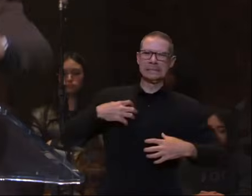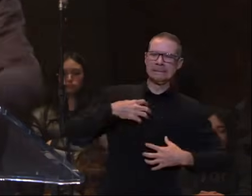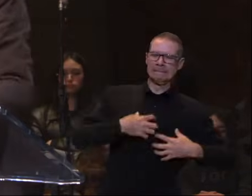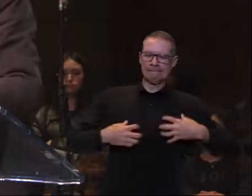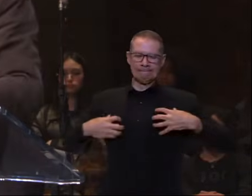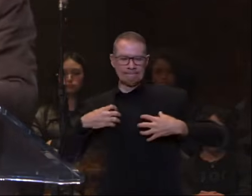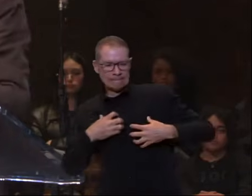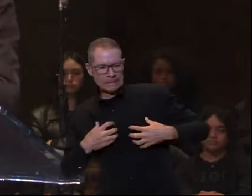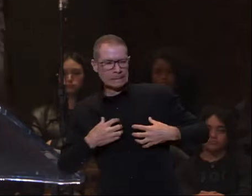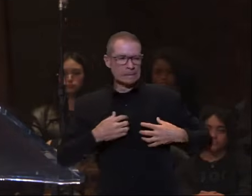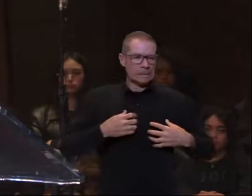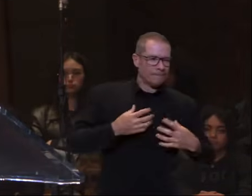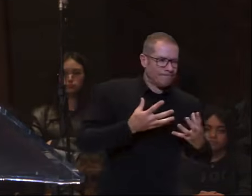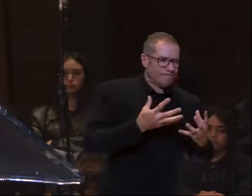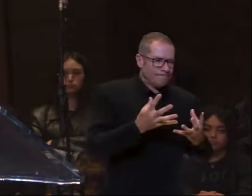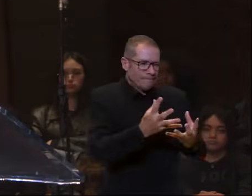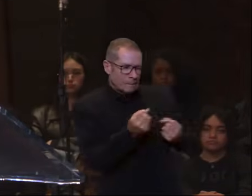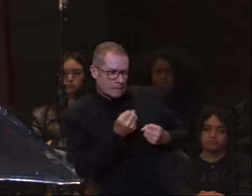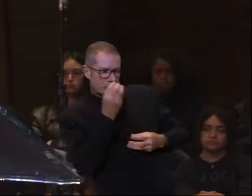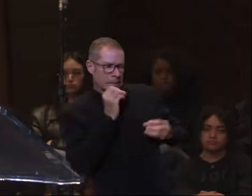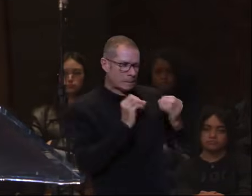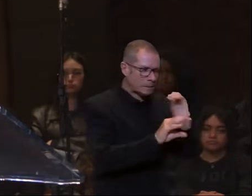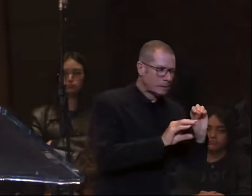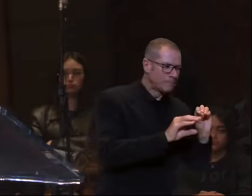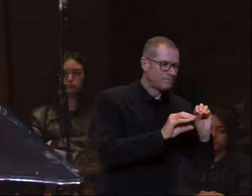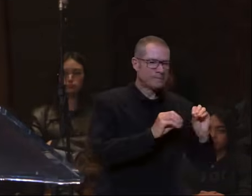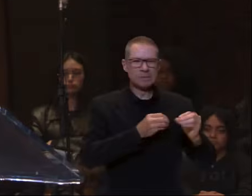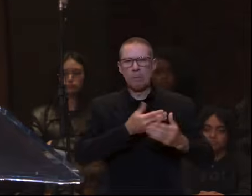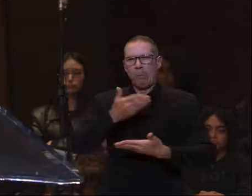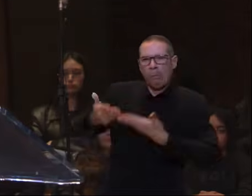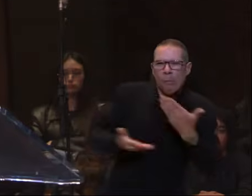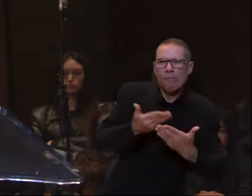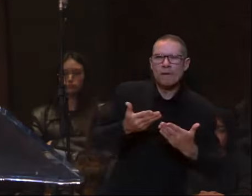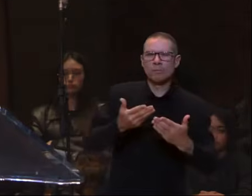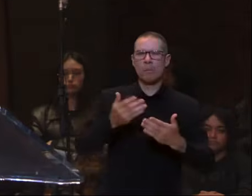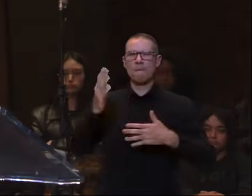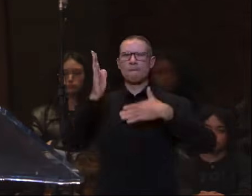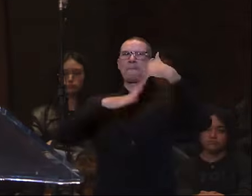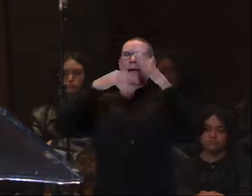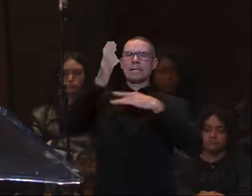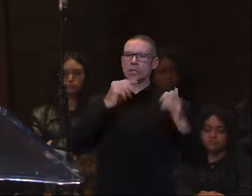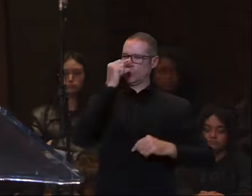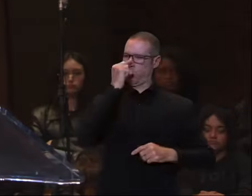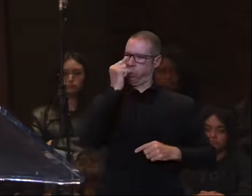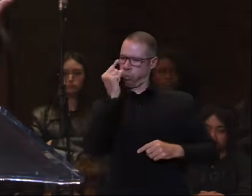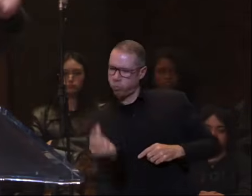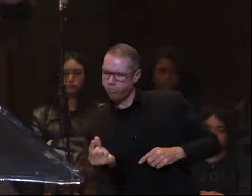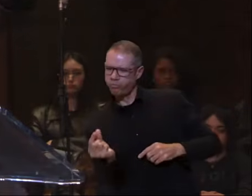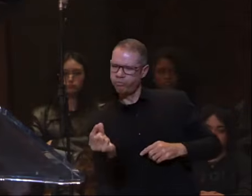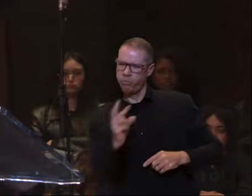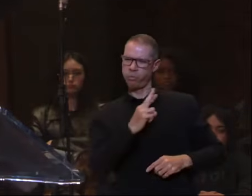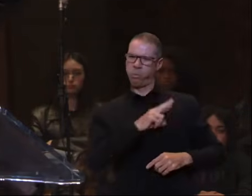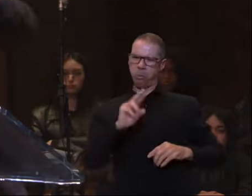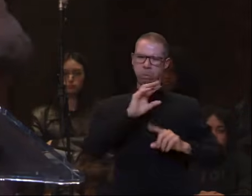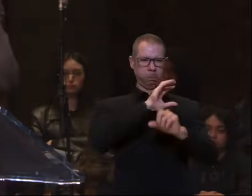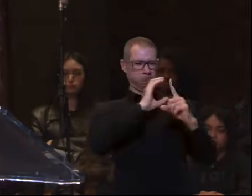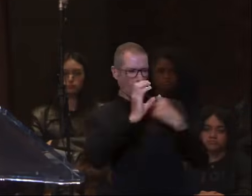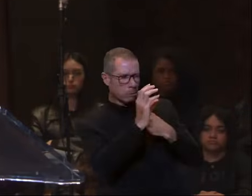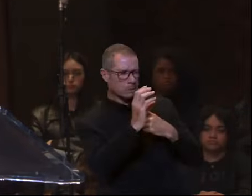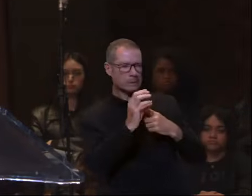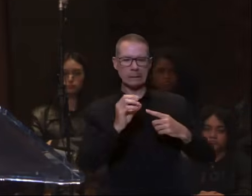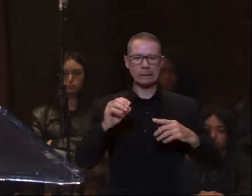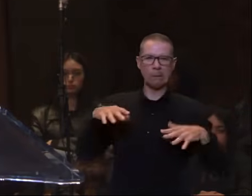busca de ser aceitos, se envolveram com cultismo, com práticas de bruxaria, eles queriam despertar